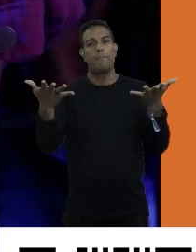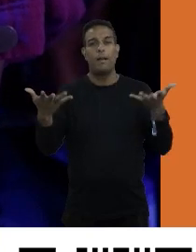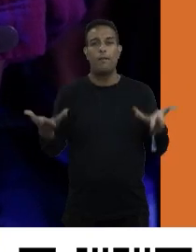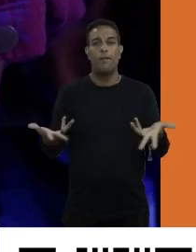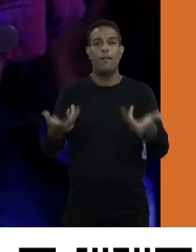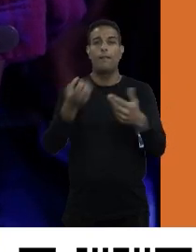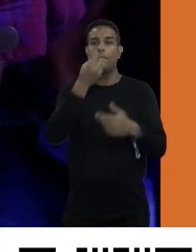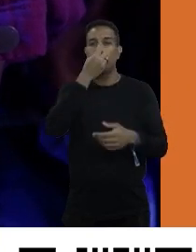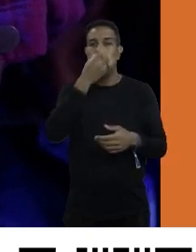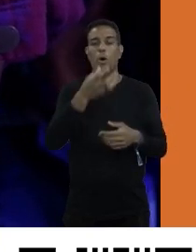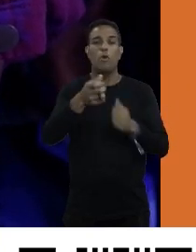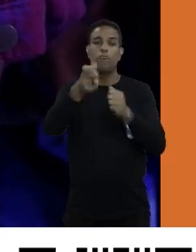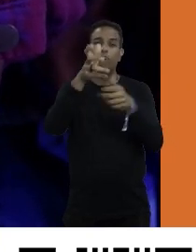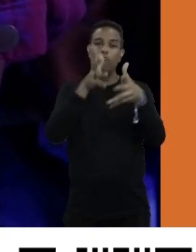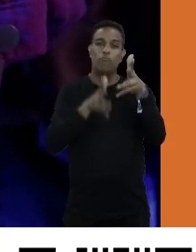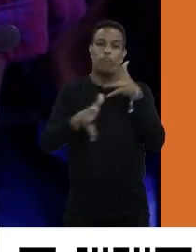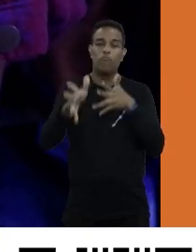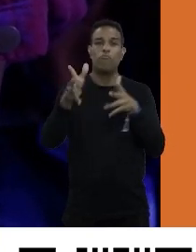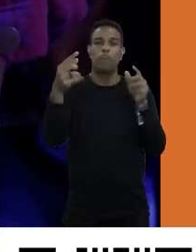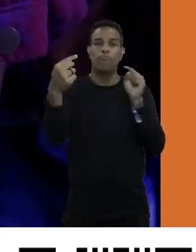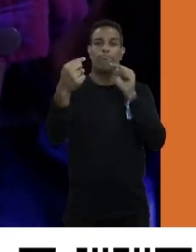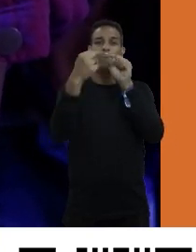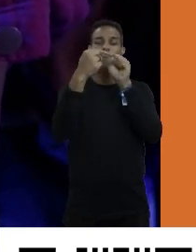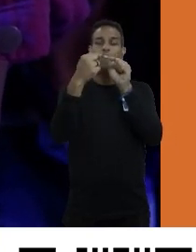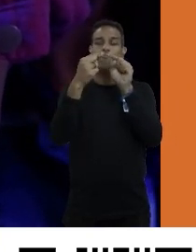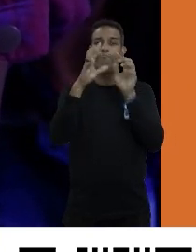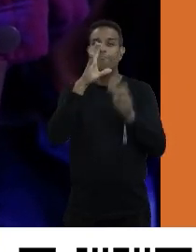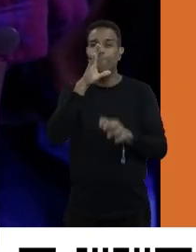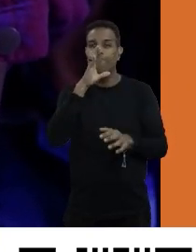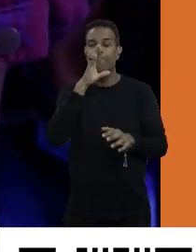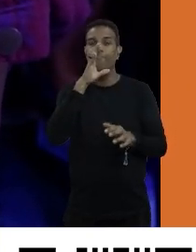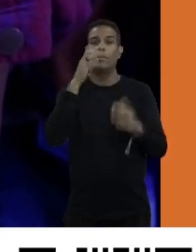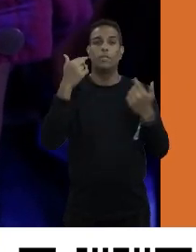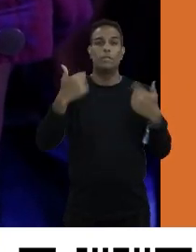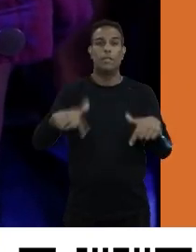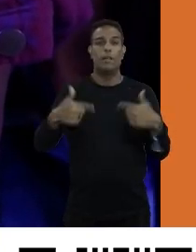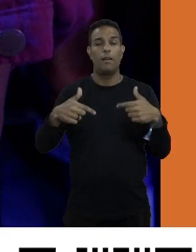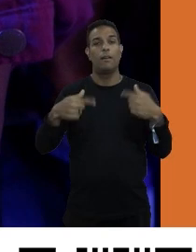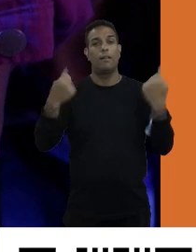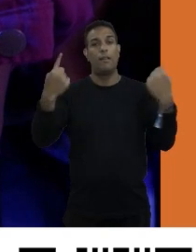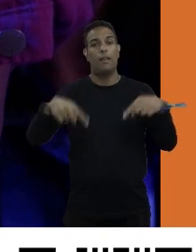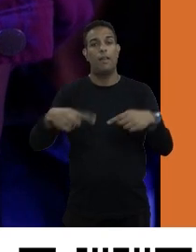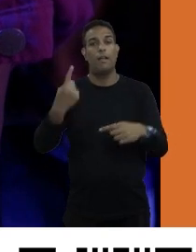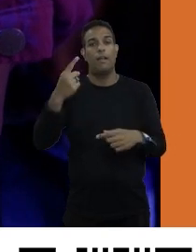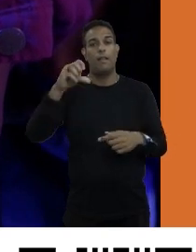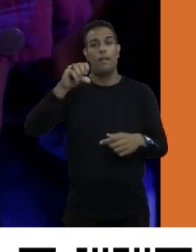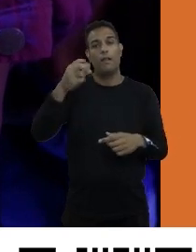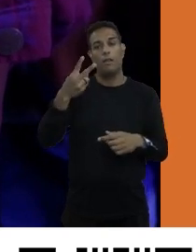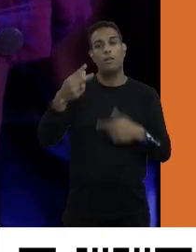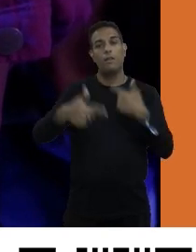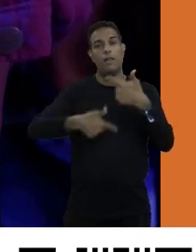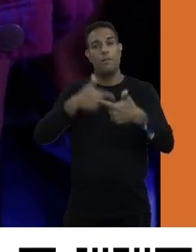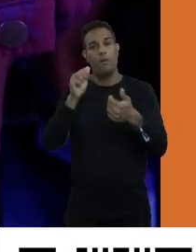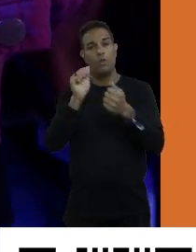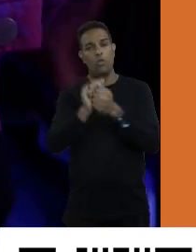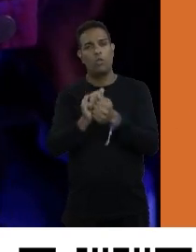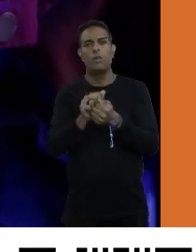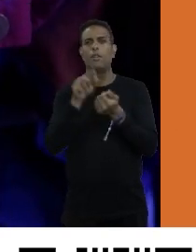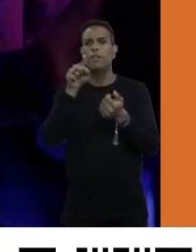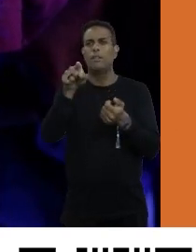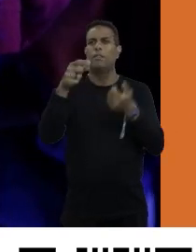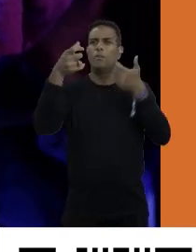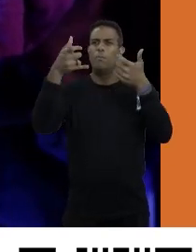bênção ouvir suas palavras, sou profunda admiradora e te vi jogar em 96 em Atlanta. Legal. Eu trabalhei lá. Eu queria que